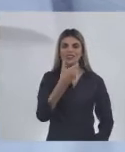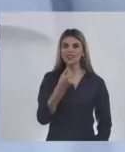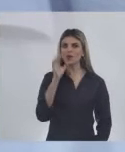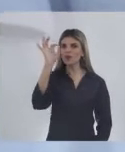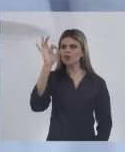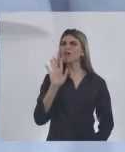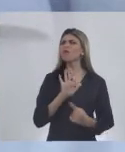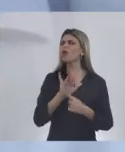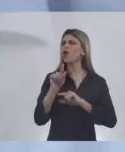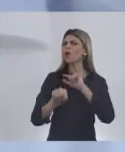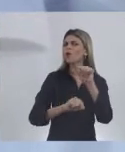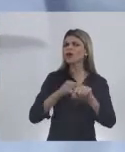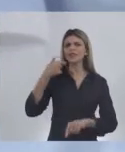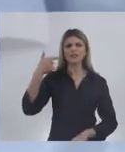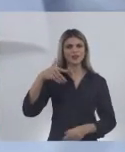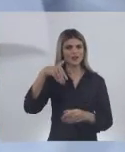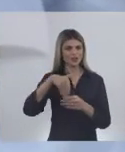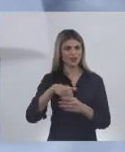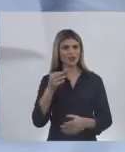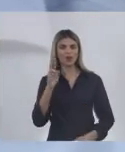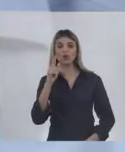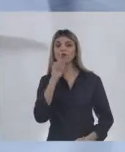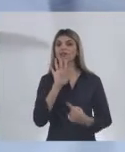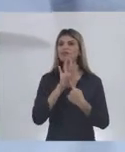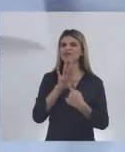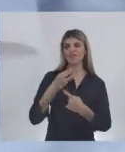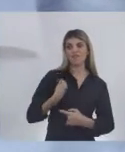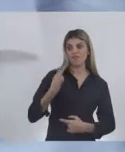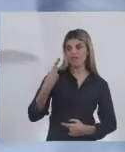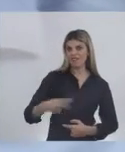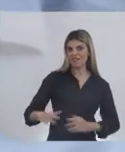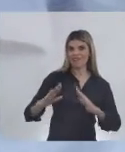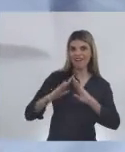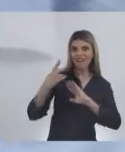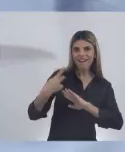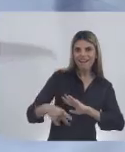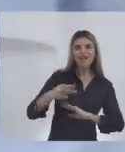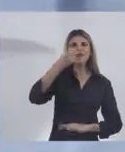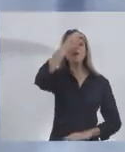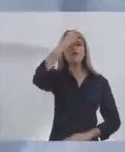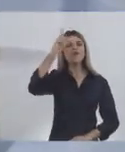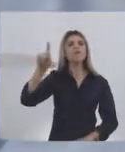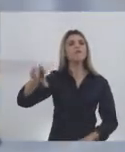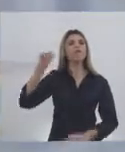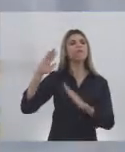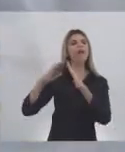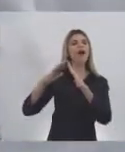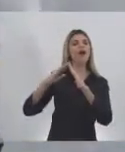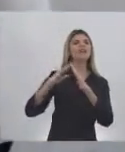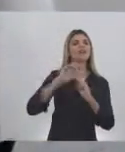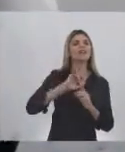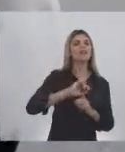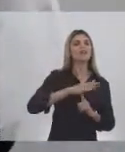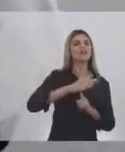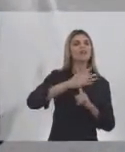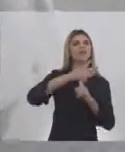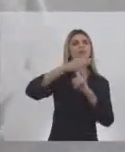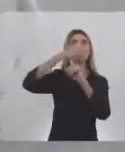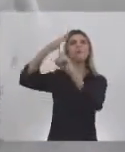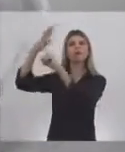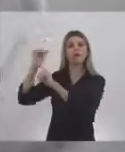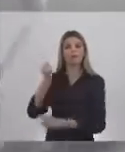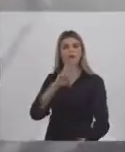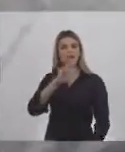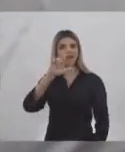fé. Depois eu quero agradecer aqui a minha família, a minha esposa e os meus filhos que estiveram sempre ao meu lado. Quero